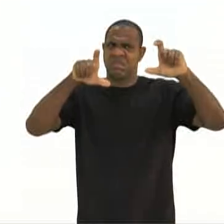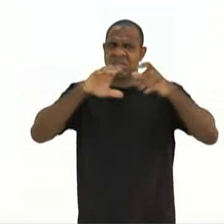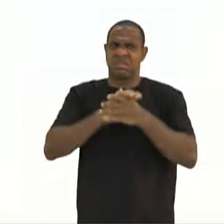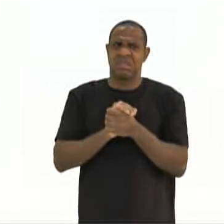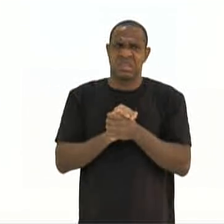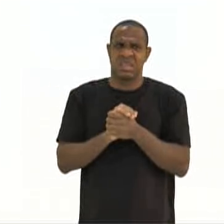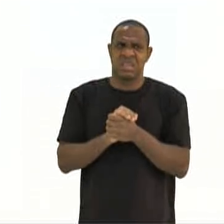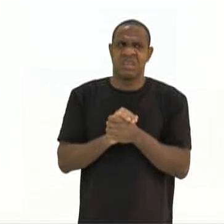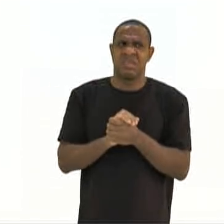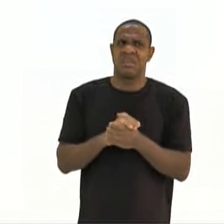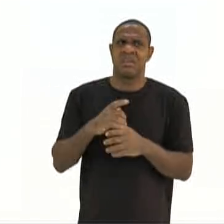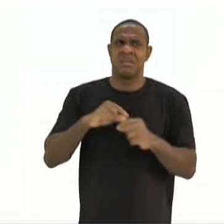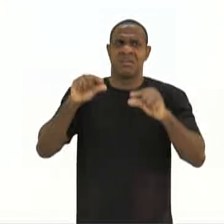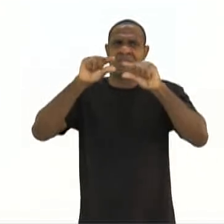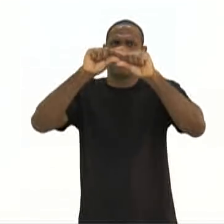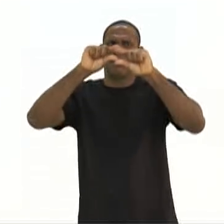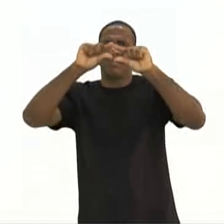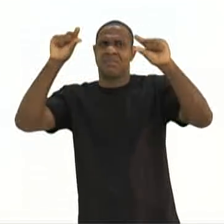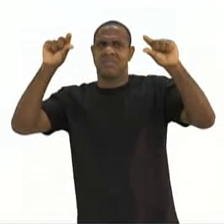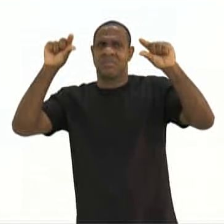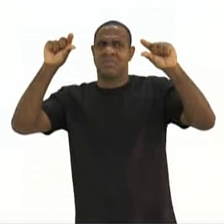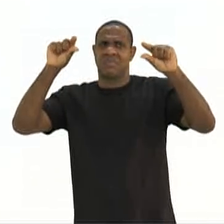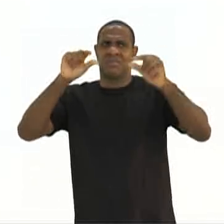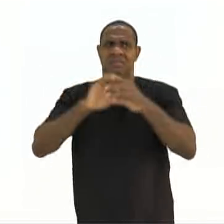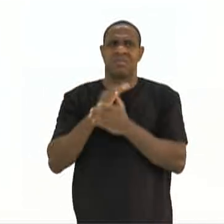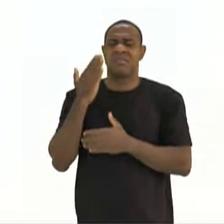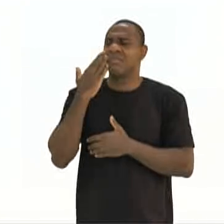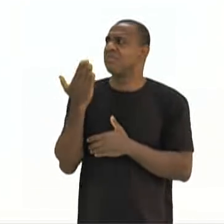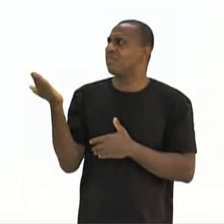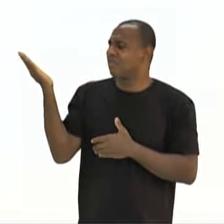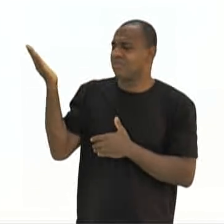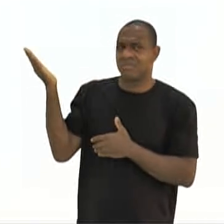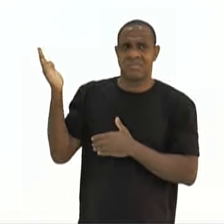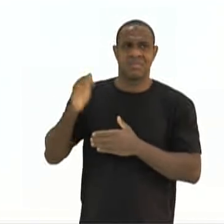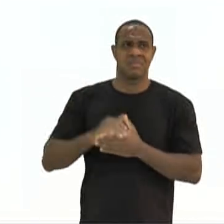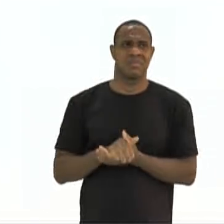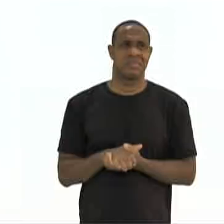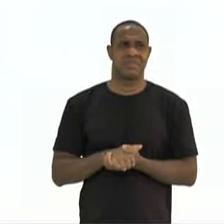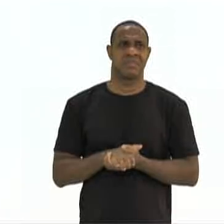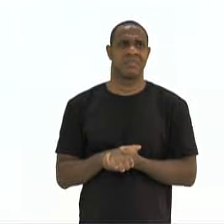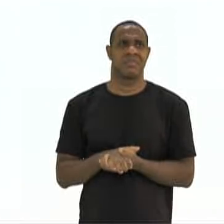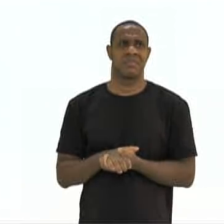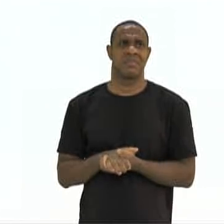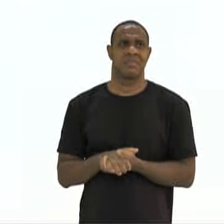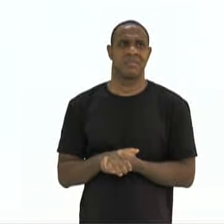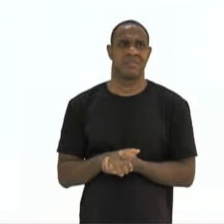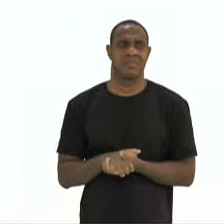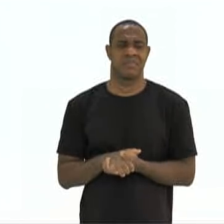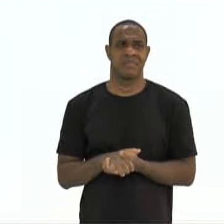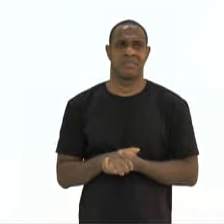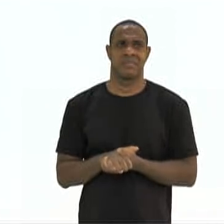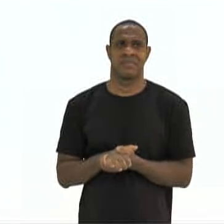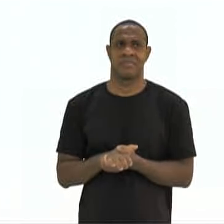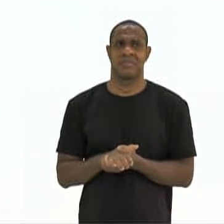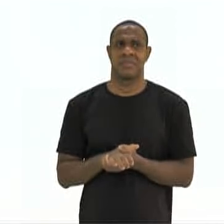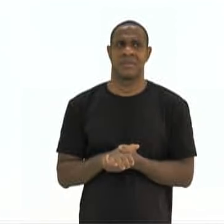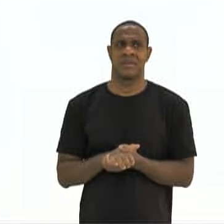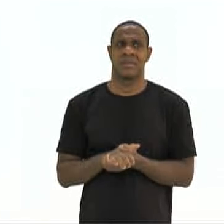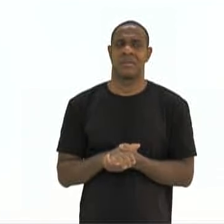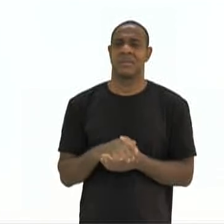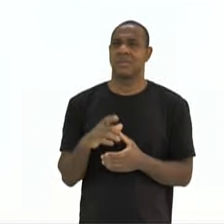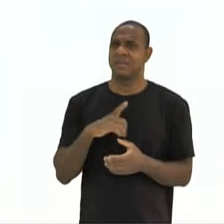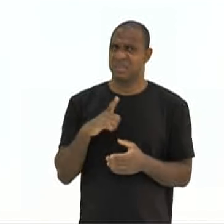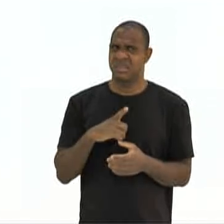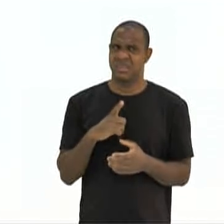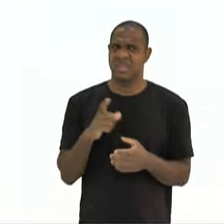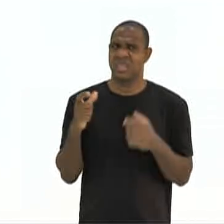Andrei Dragunov, a young Russian who has been training since the age of 15. Aqui eu tenho a resposta. Será